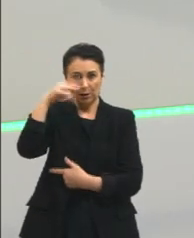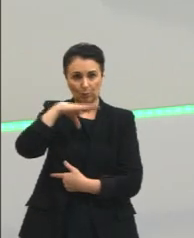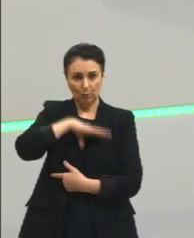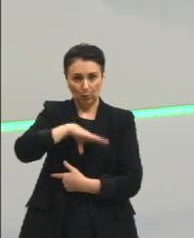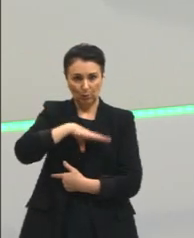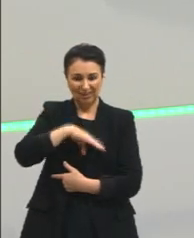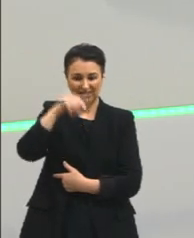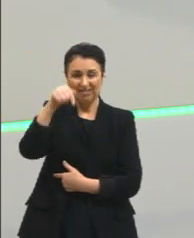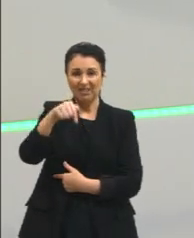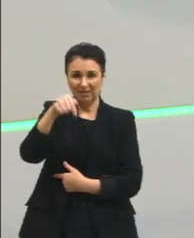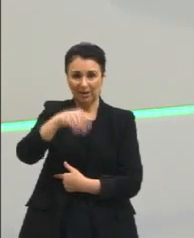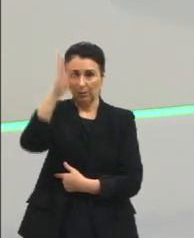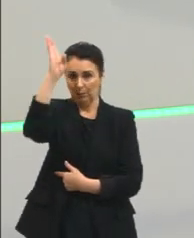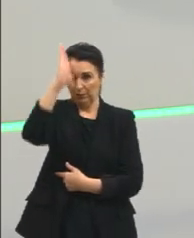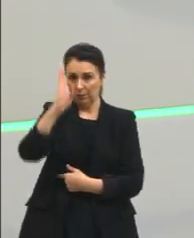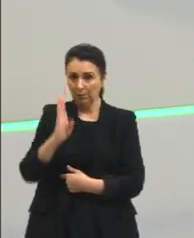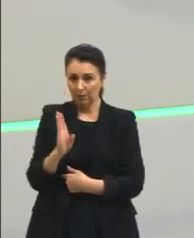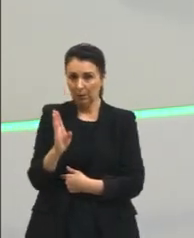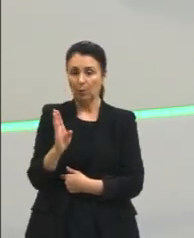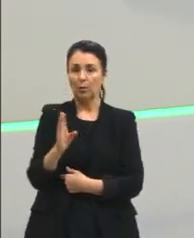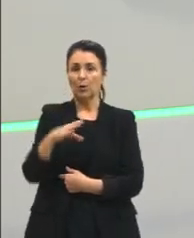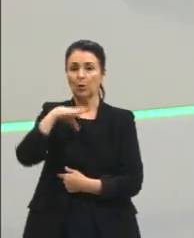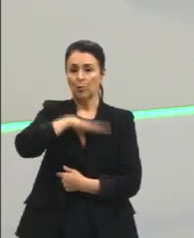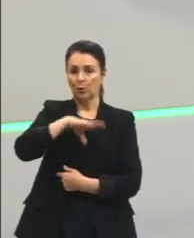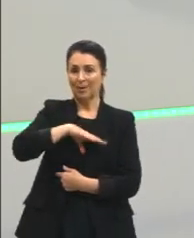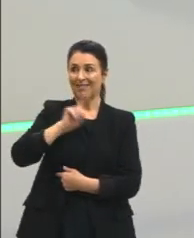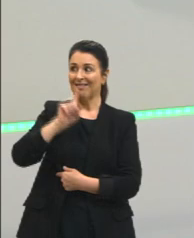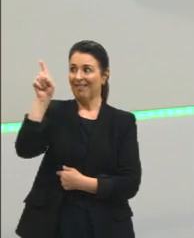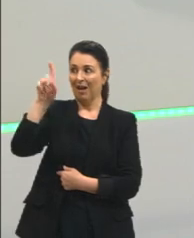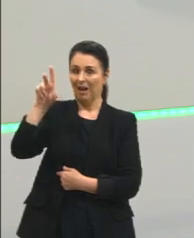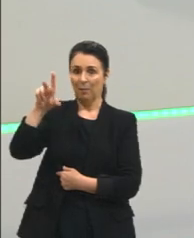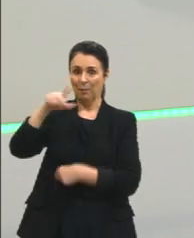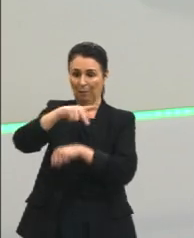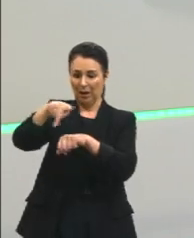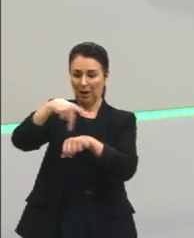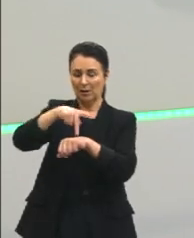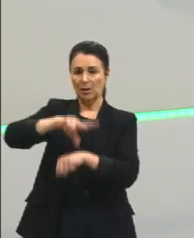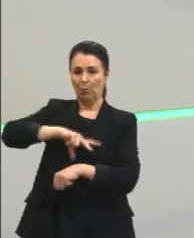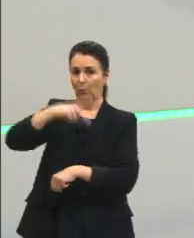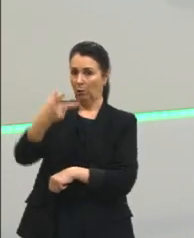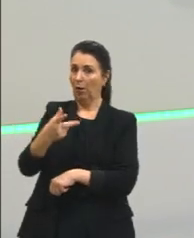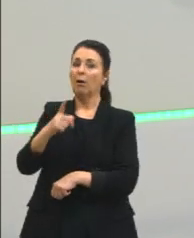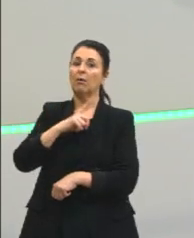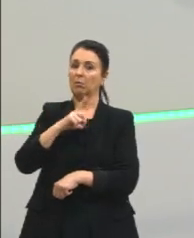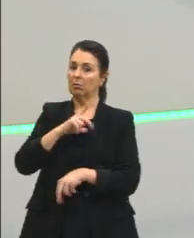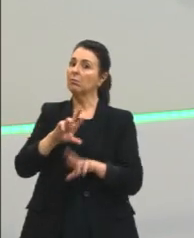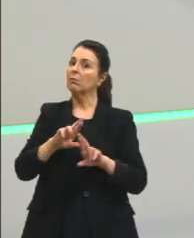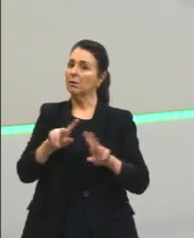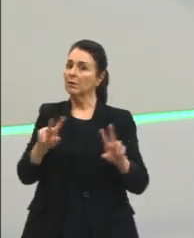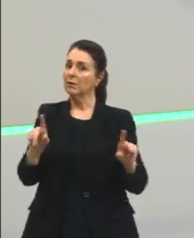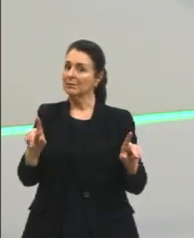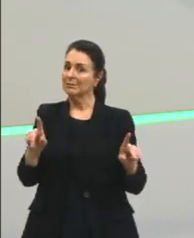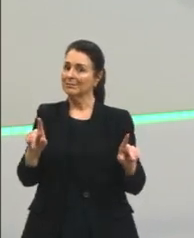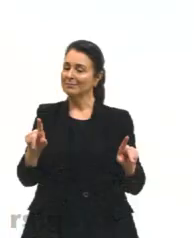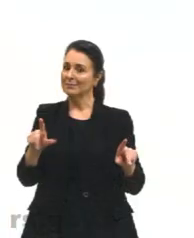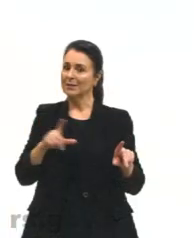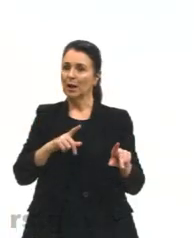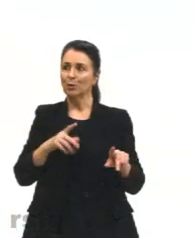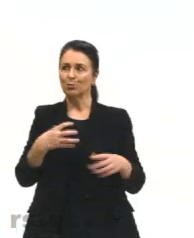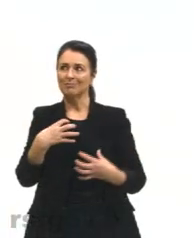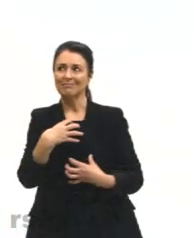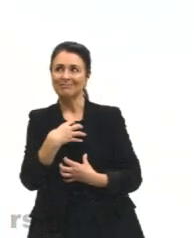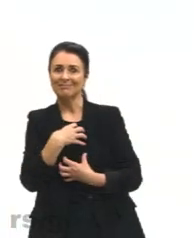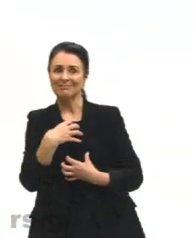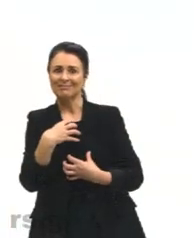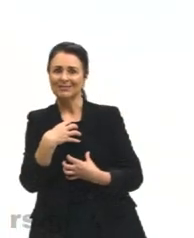português daqui do Brasil em português de Portugal a gente já tem diferenças tanto nos sotaque né